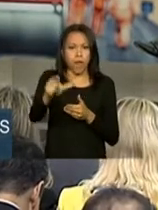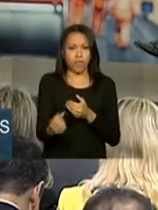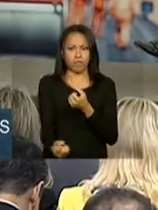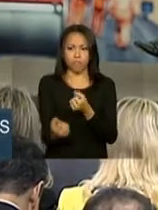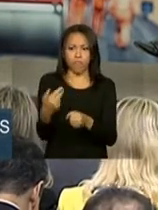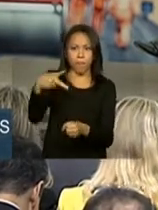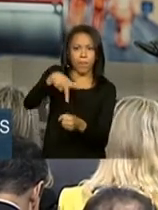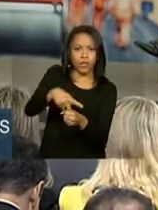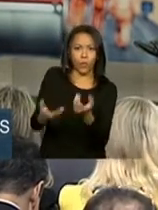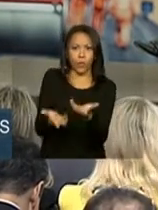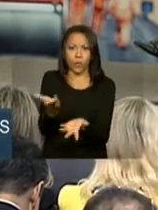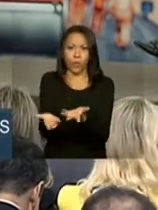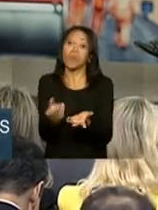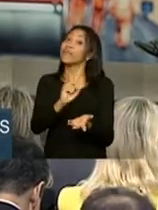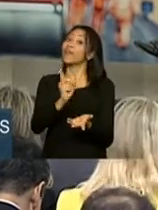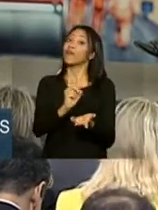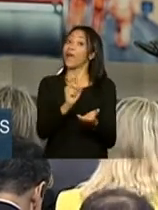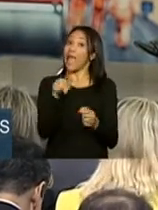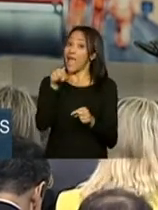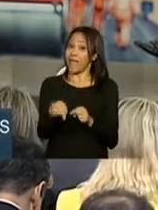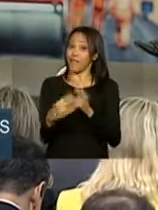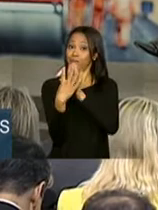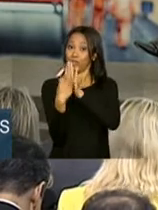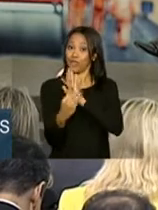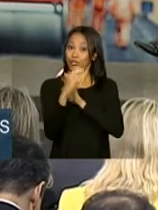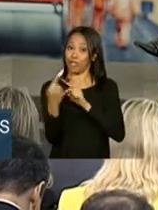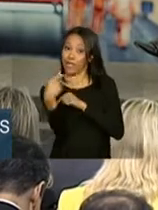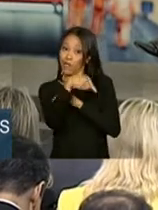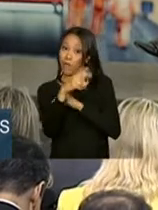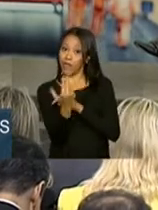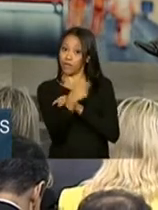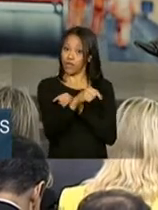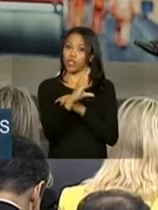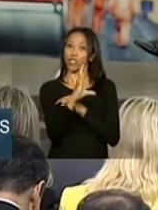modelo, não é concessão. Não é entregue